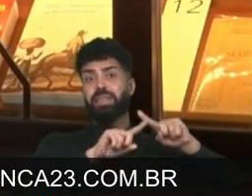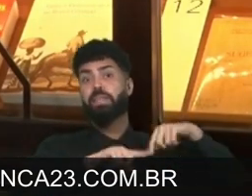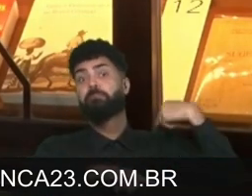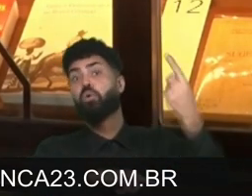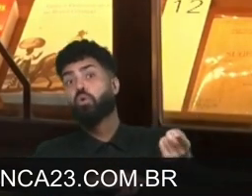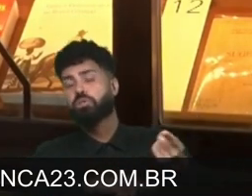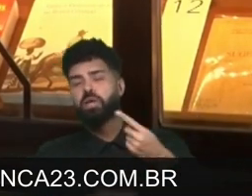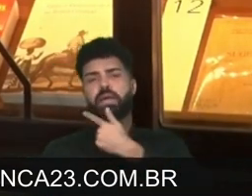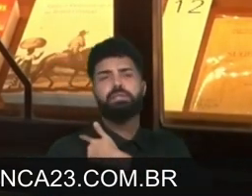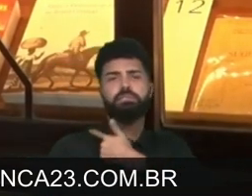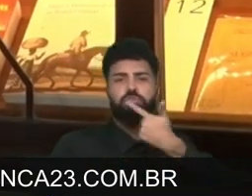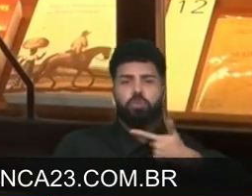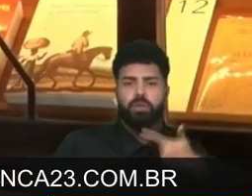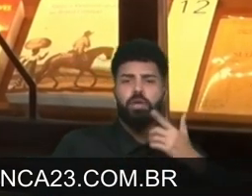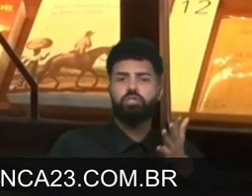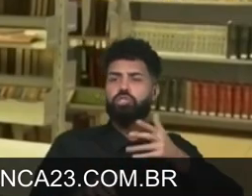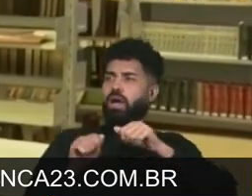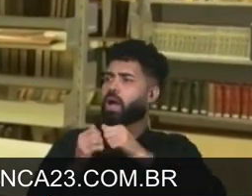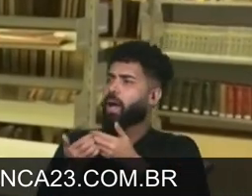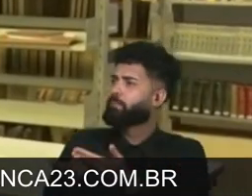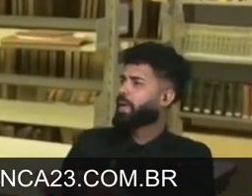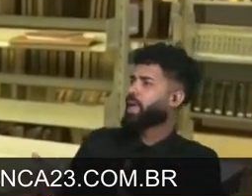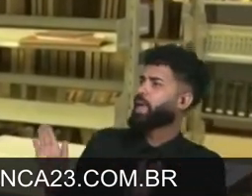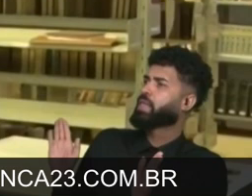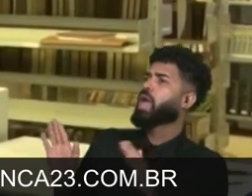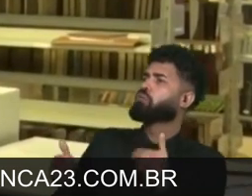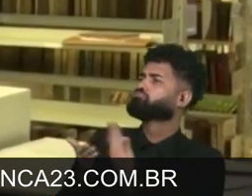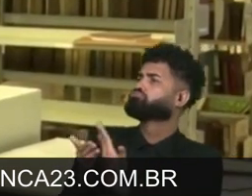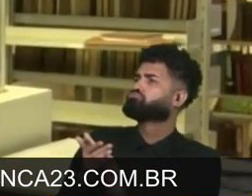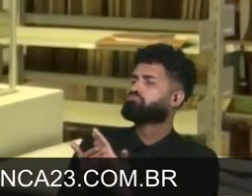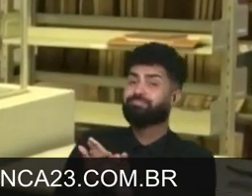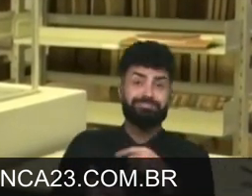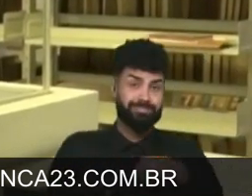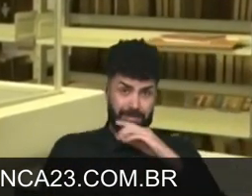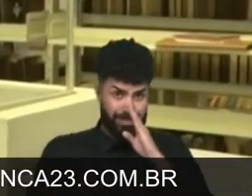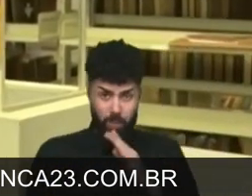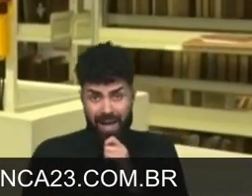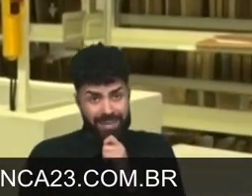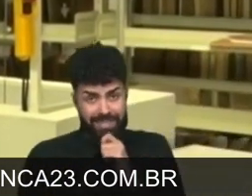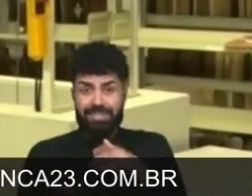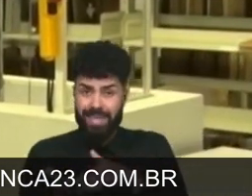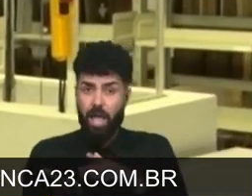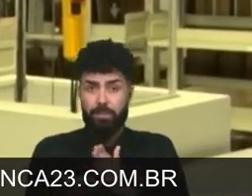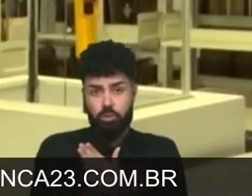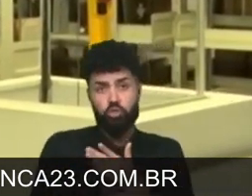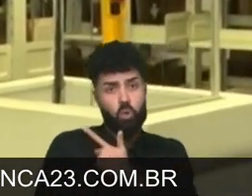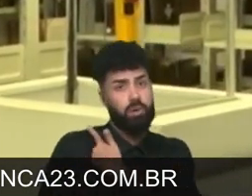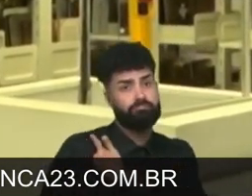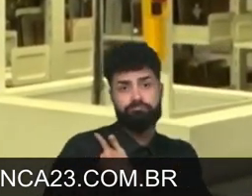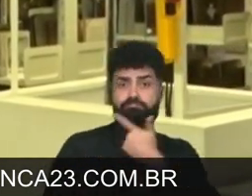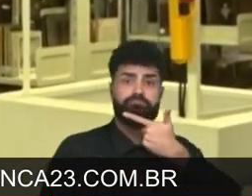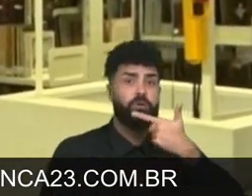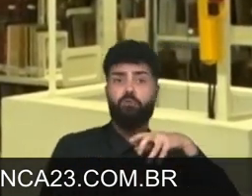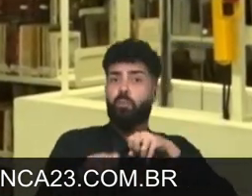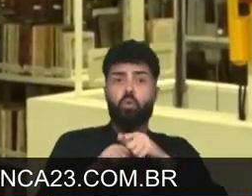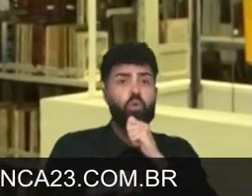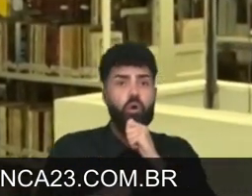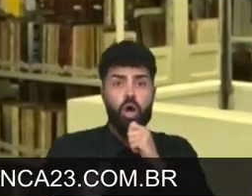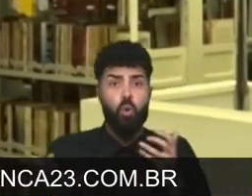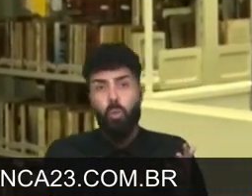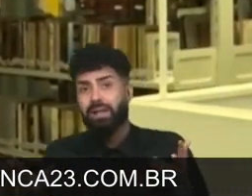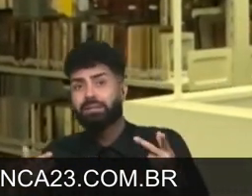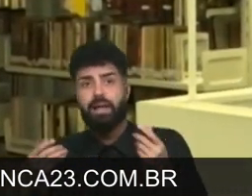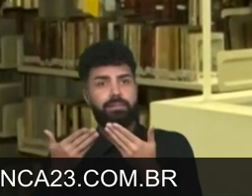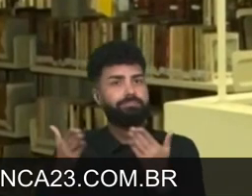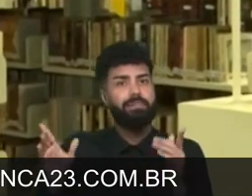ensino médio foi democratizado. E isso até hoje não aconteceu entre nós. O ensino médio de qualidade nós ainda não